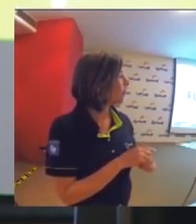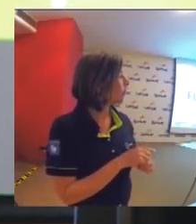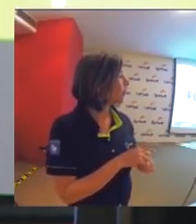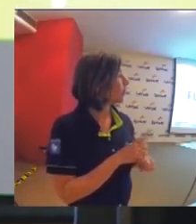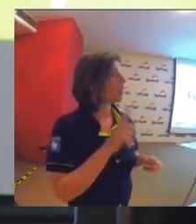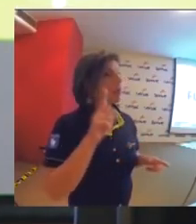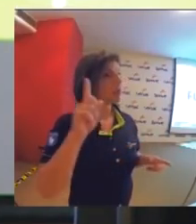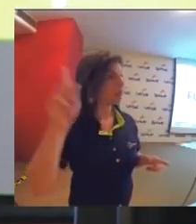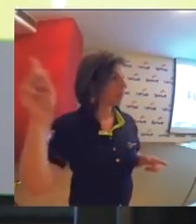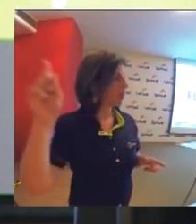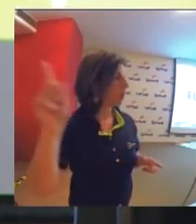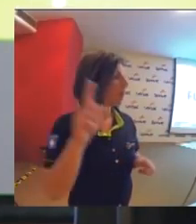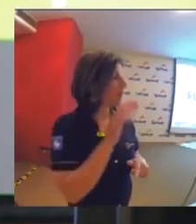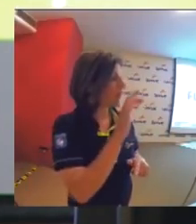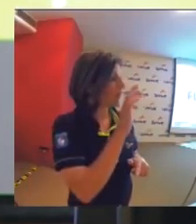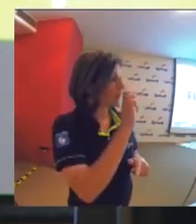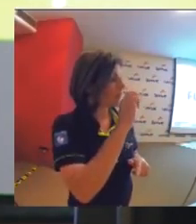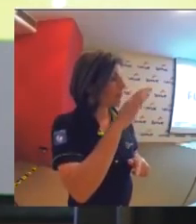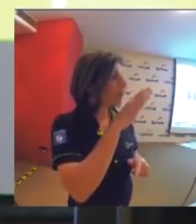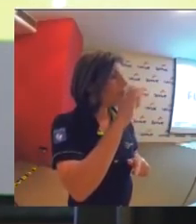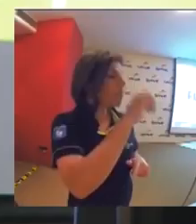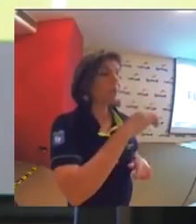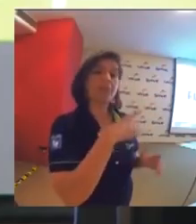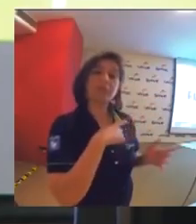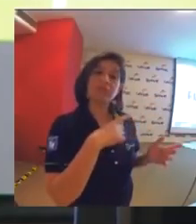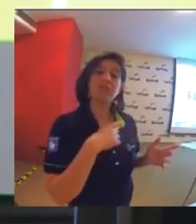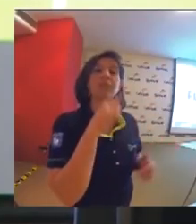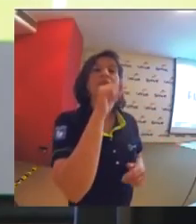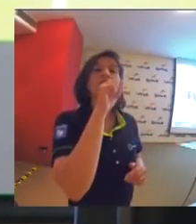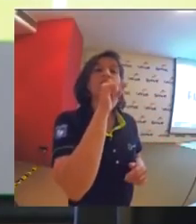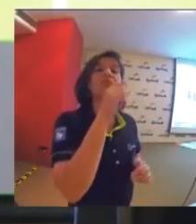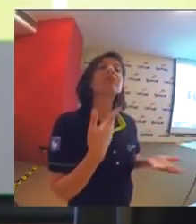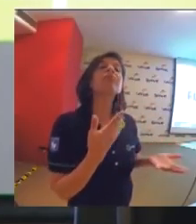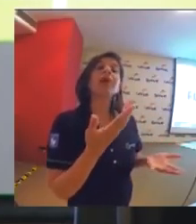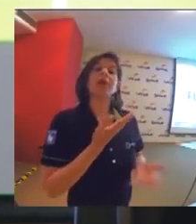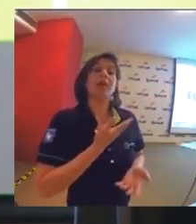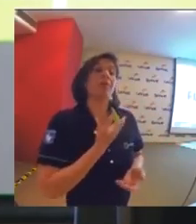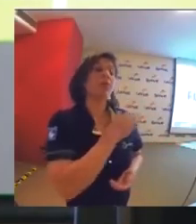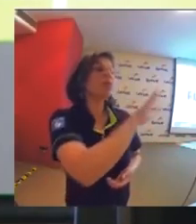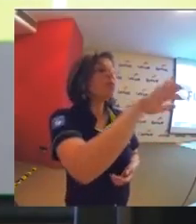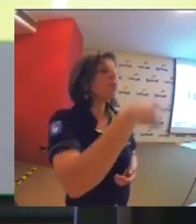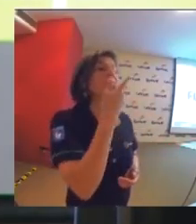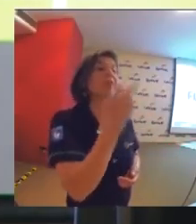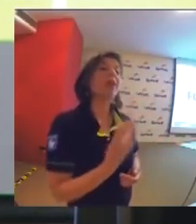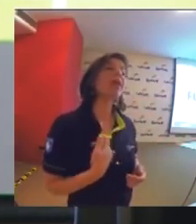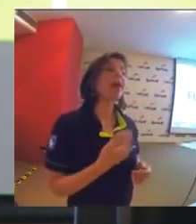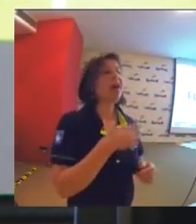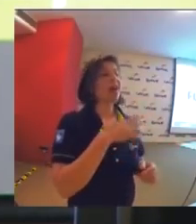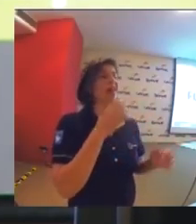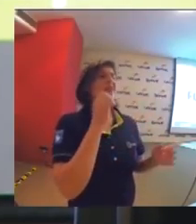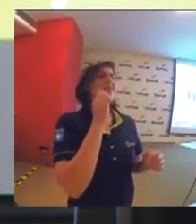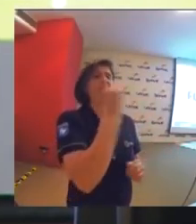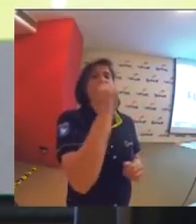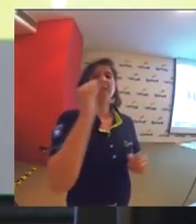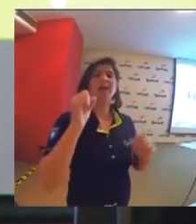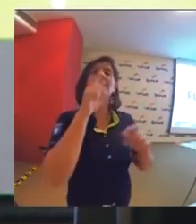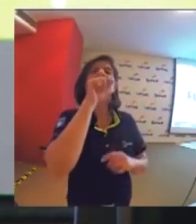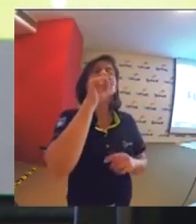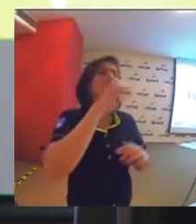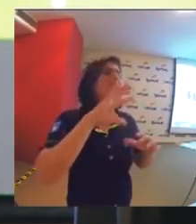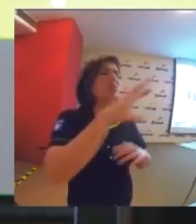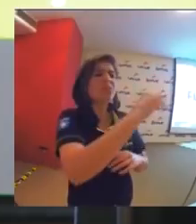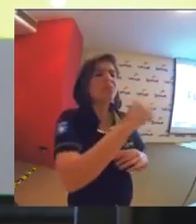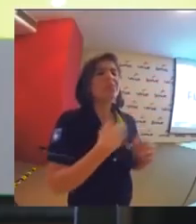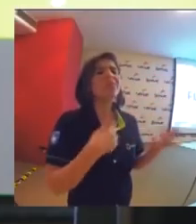pássaros. Mas os meus colegas dizem que vão matar os pássaros, que eles sujam tudo, fazem barulho. Se eu vier cá para a escola, eu posso trazer os